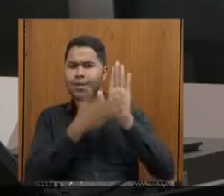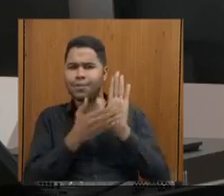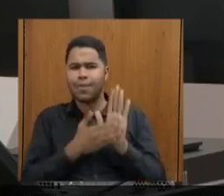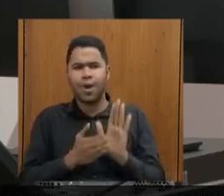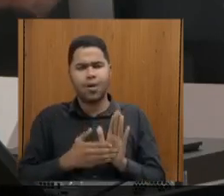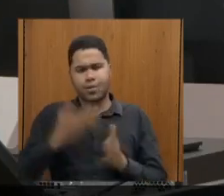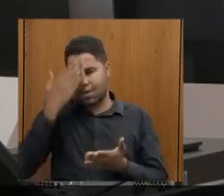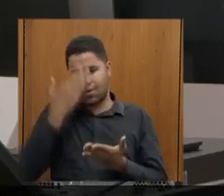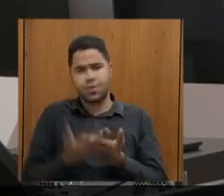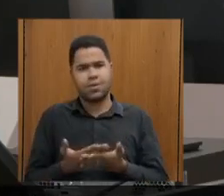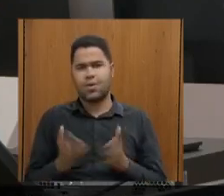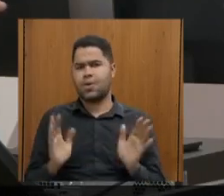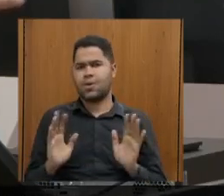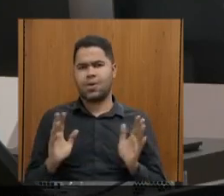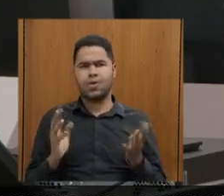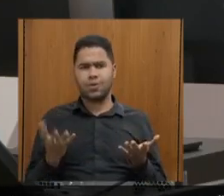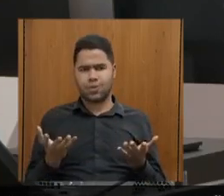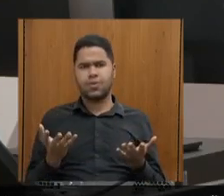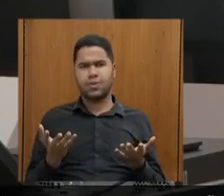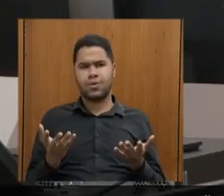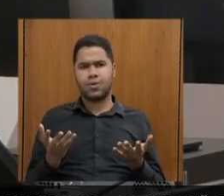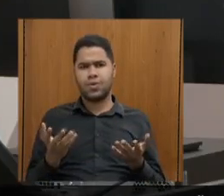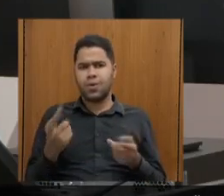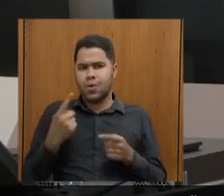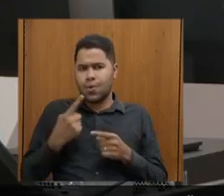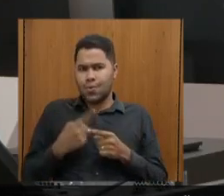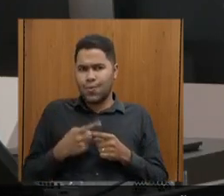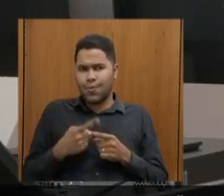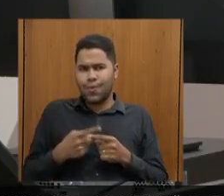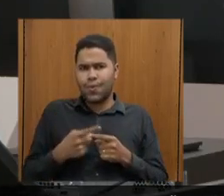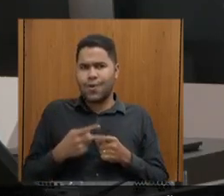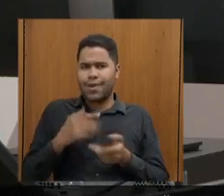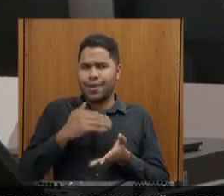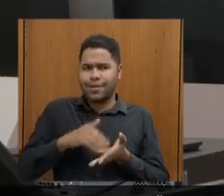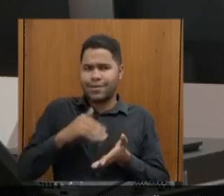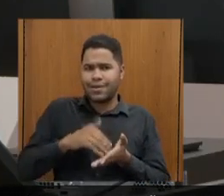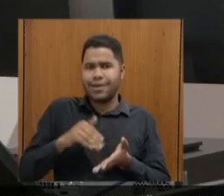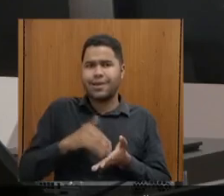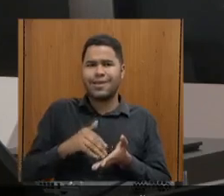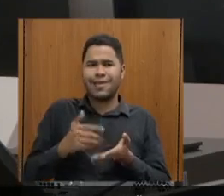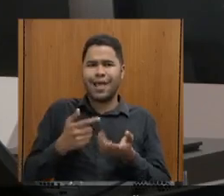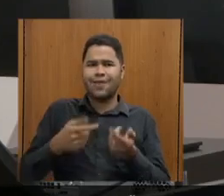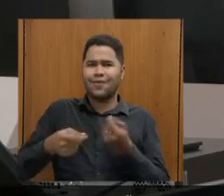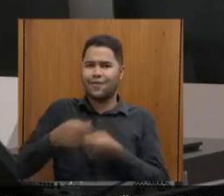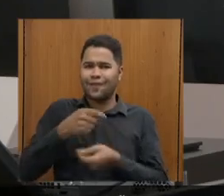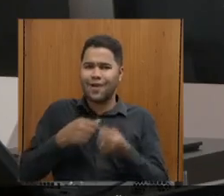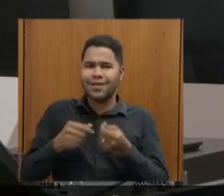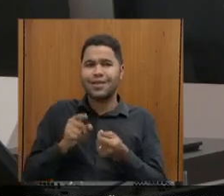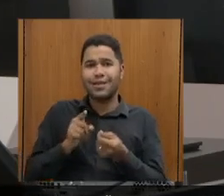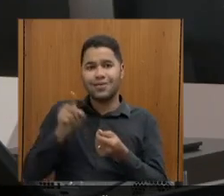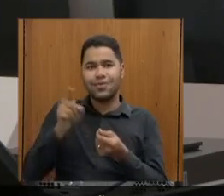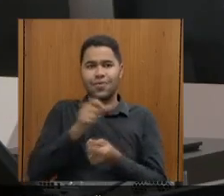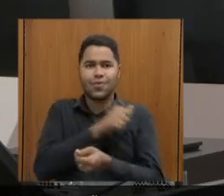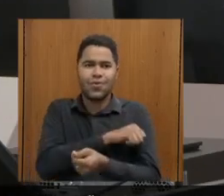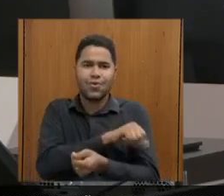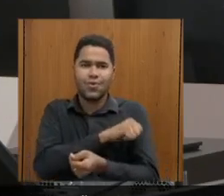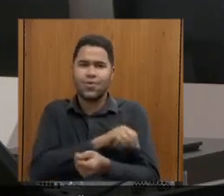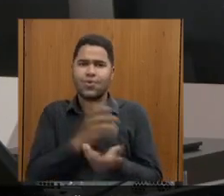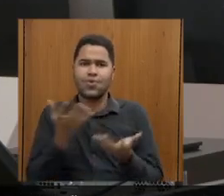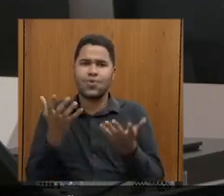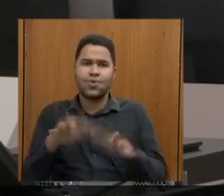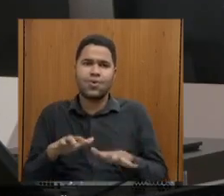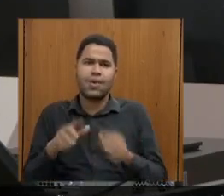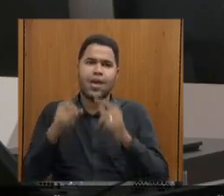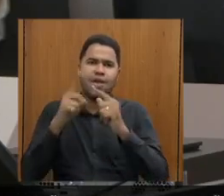eu não acredito de maneira nenhuma que é porque o secretário da fazenda ele veio do Rio de Janeiro ele não quer nenhum